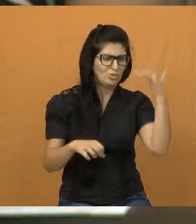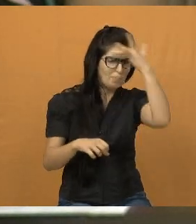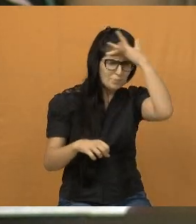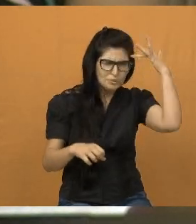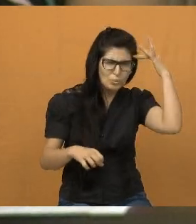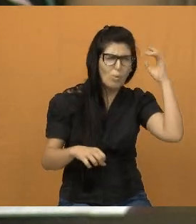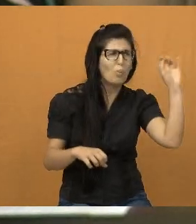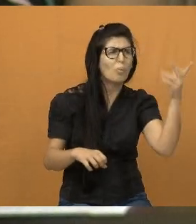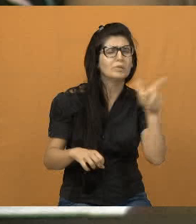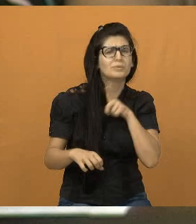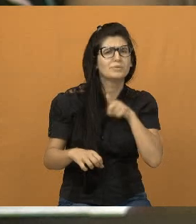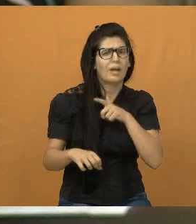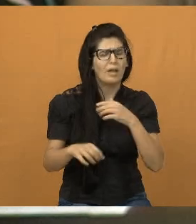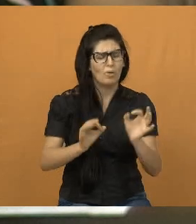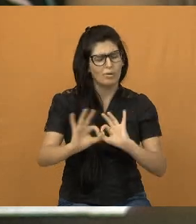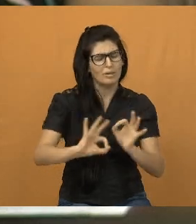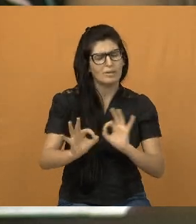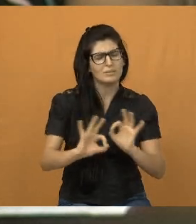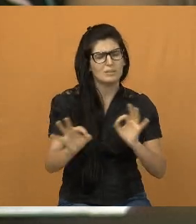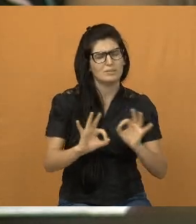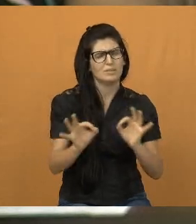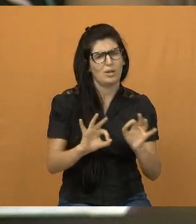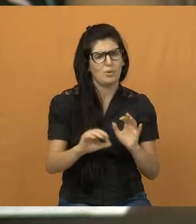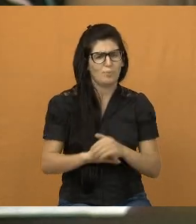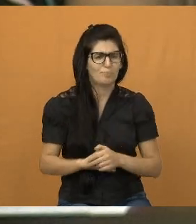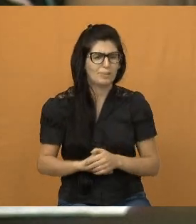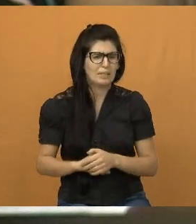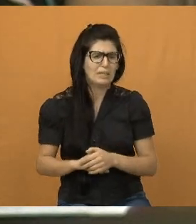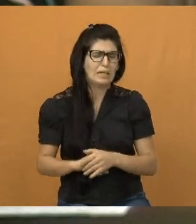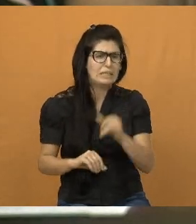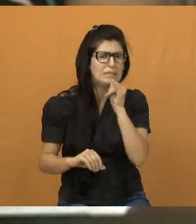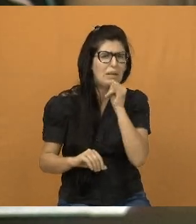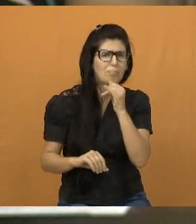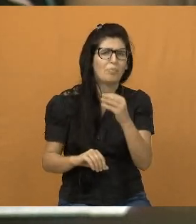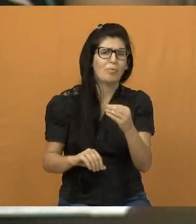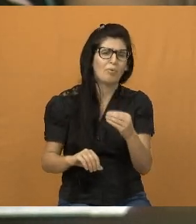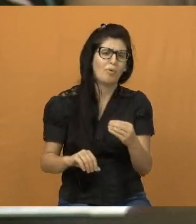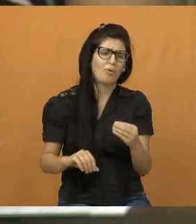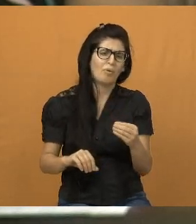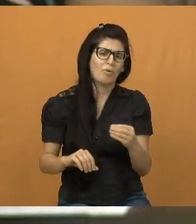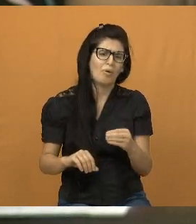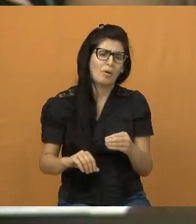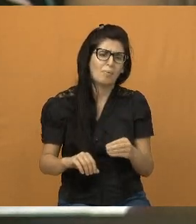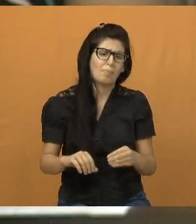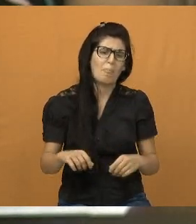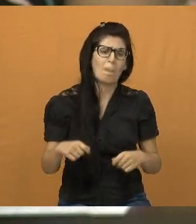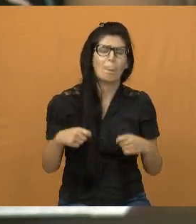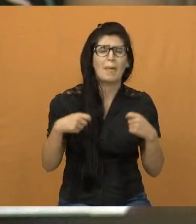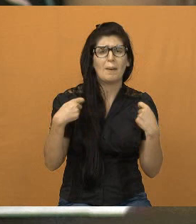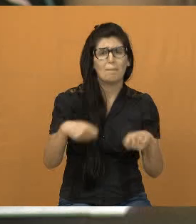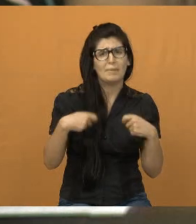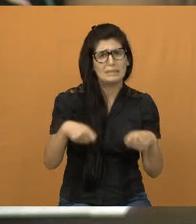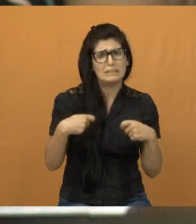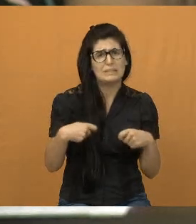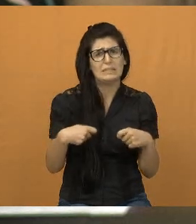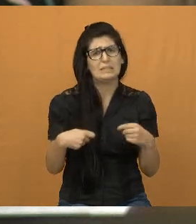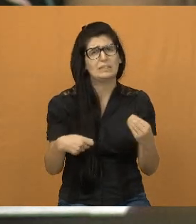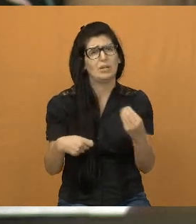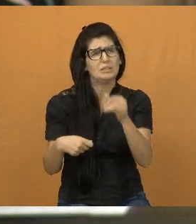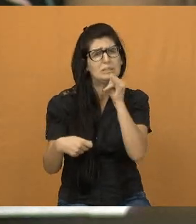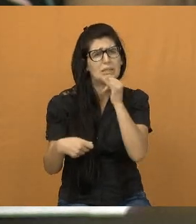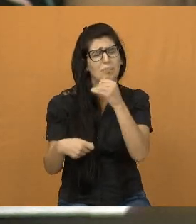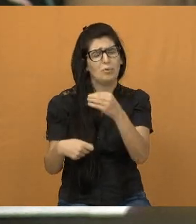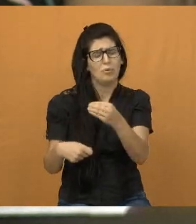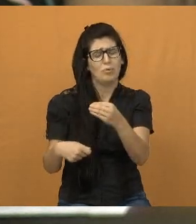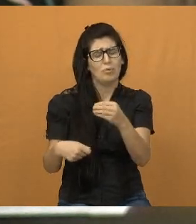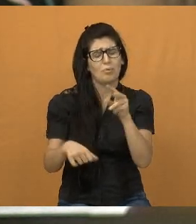organização. Porque, por exemplo, está faltando muita consulta de cardiologia. Eu aumento o número de cardiologistas até vencer a fila. Não significa